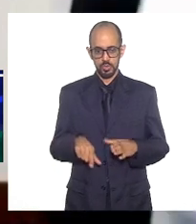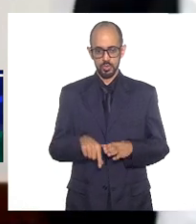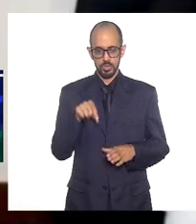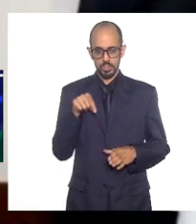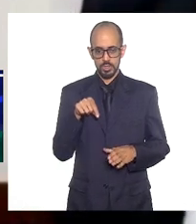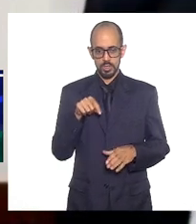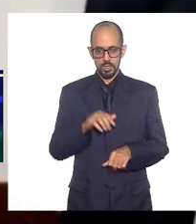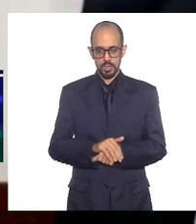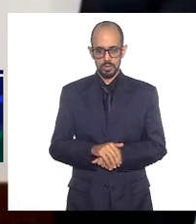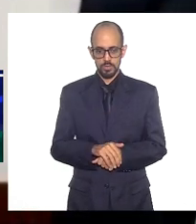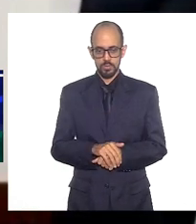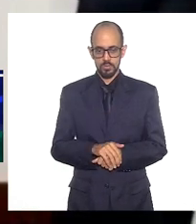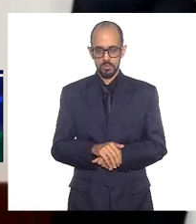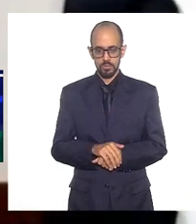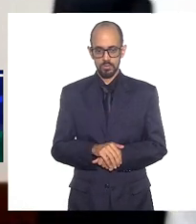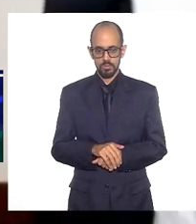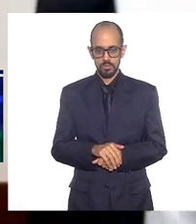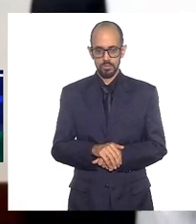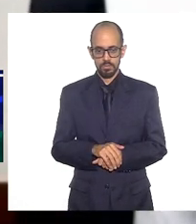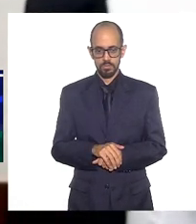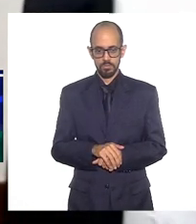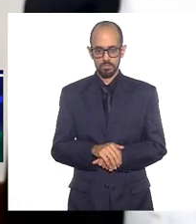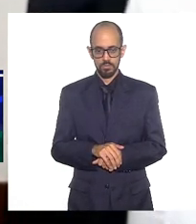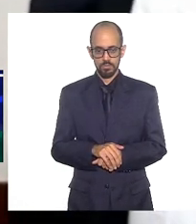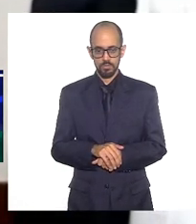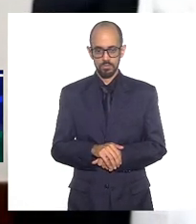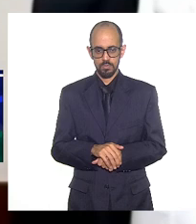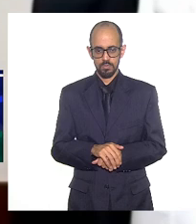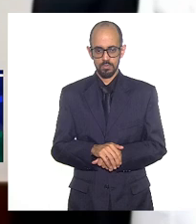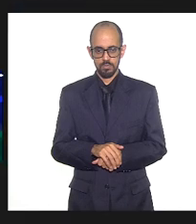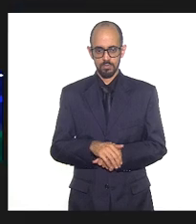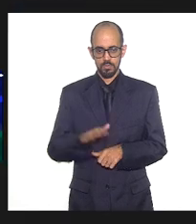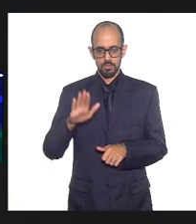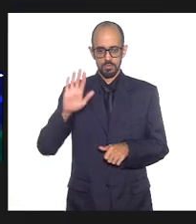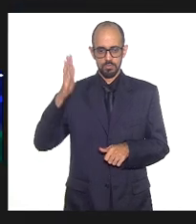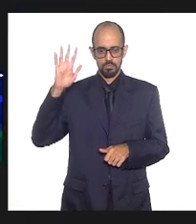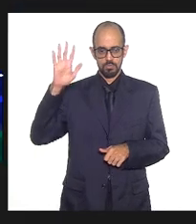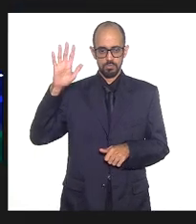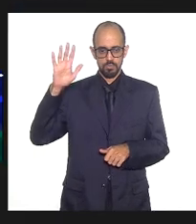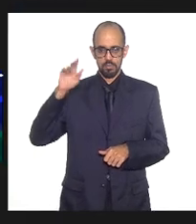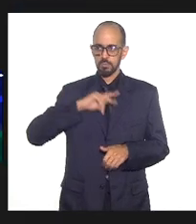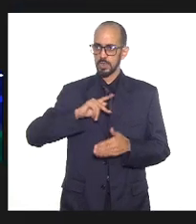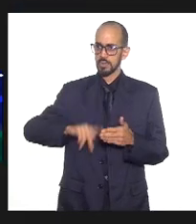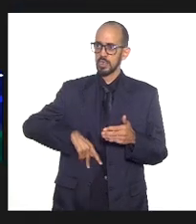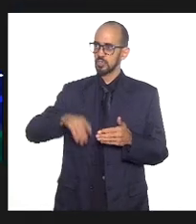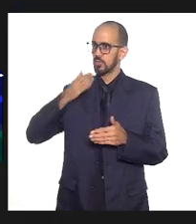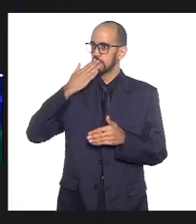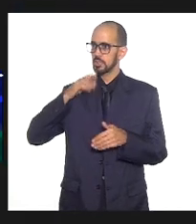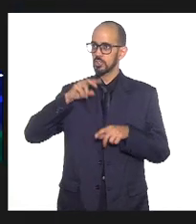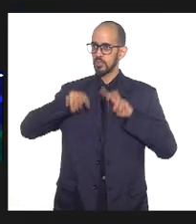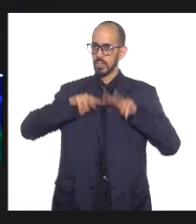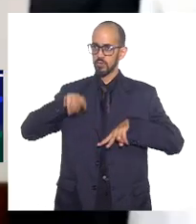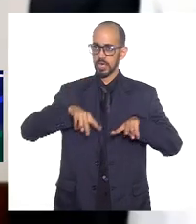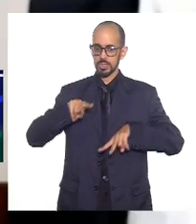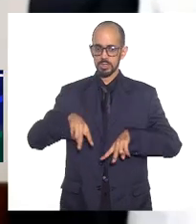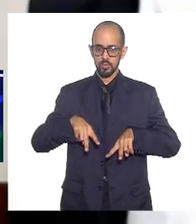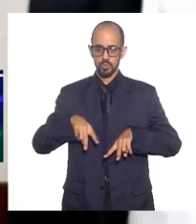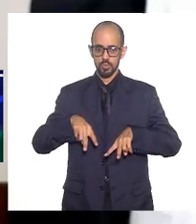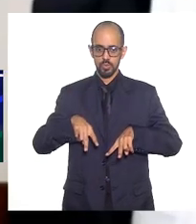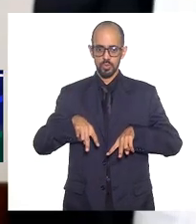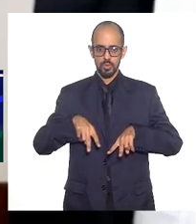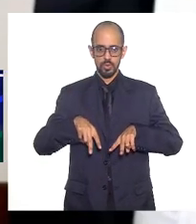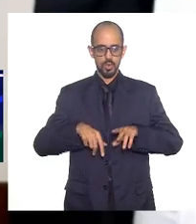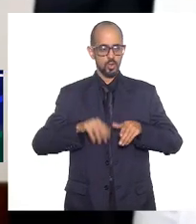destaques. Então, se eu te quero. Presidente, vou pedir verificação, por favor. Na matéria ou